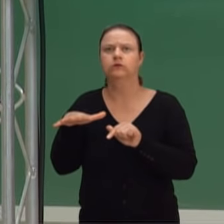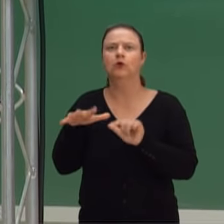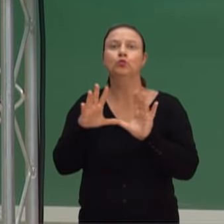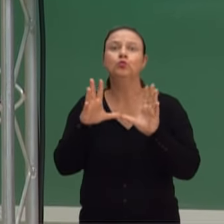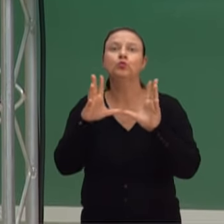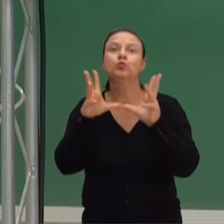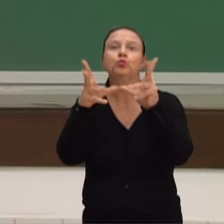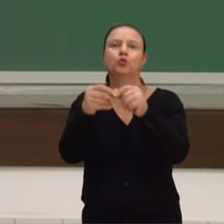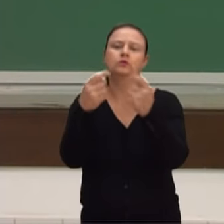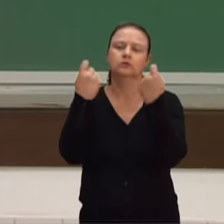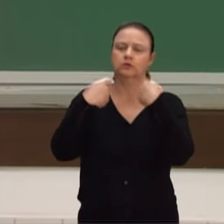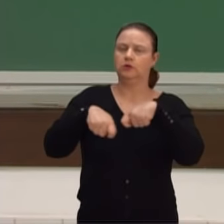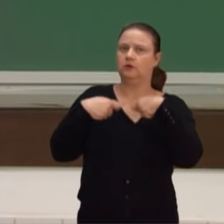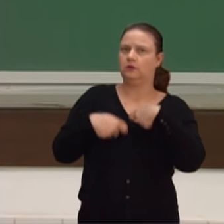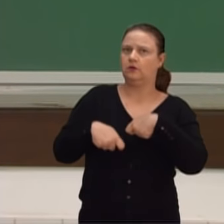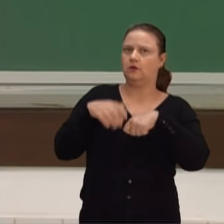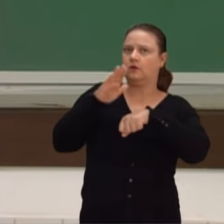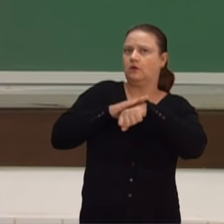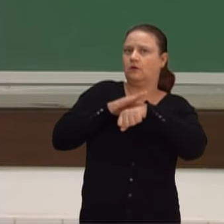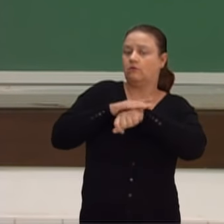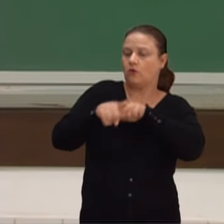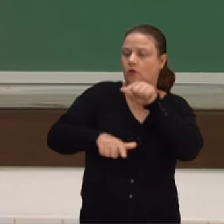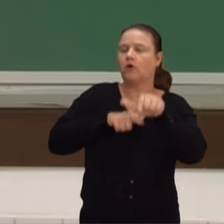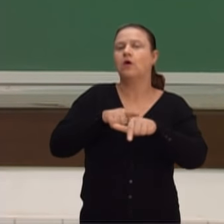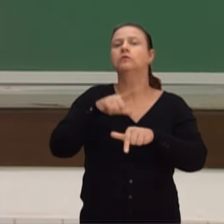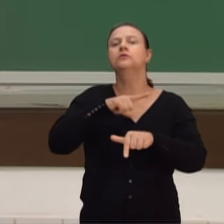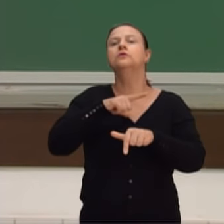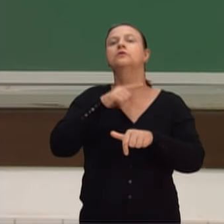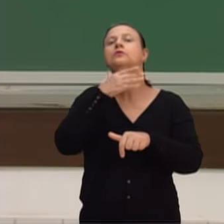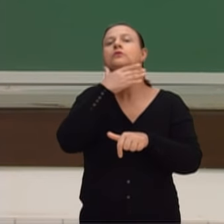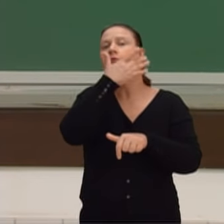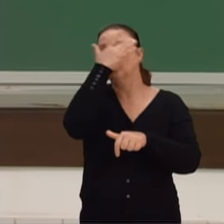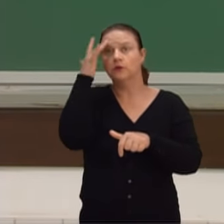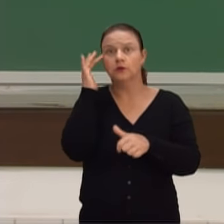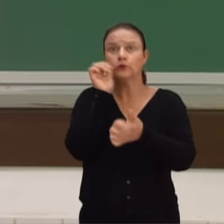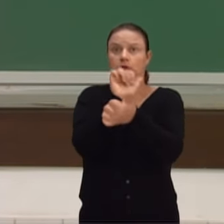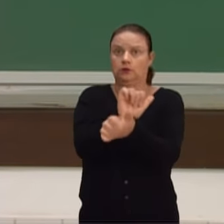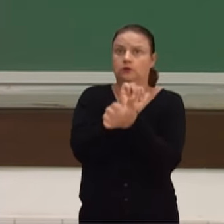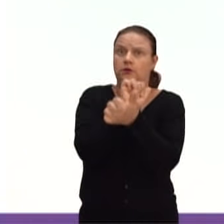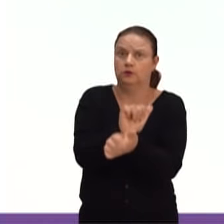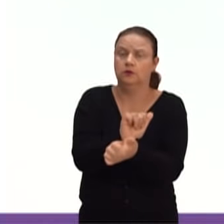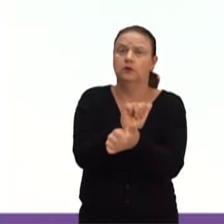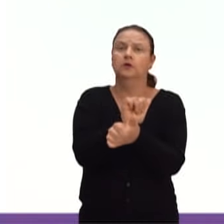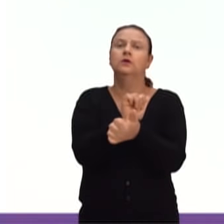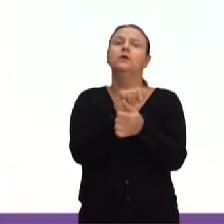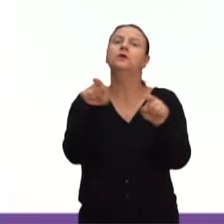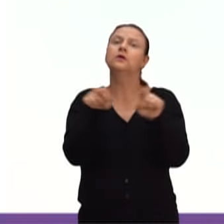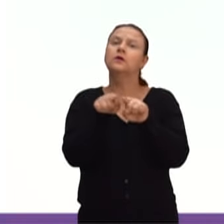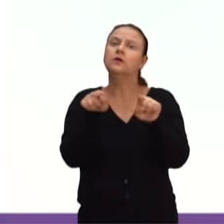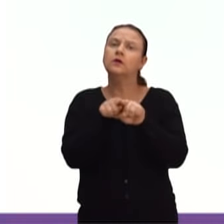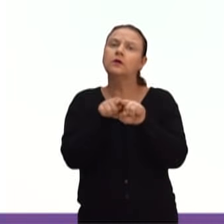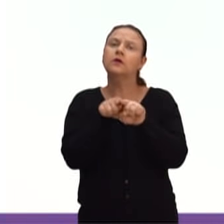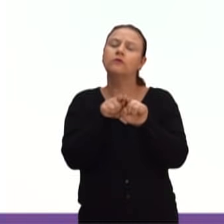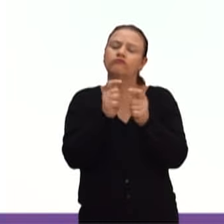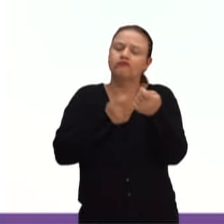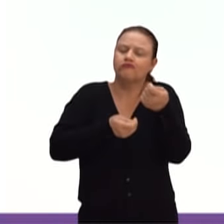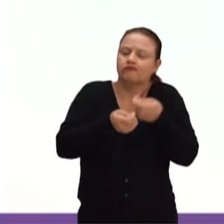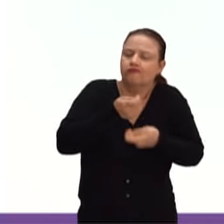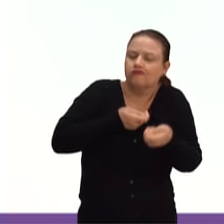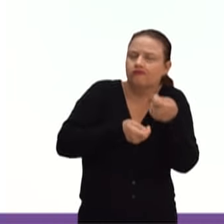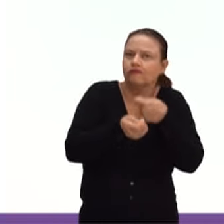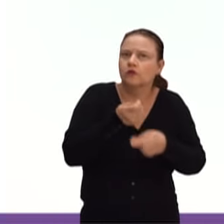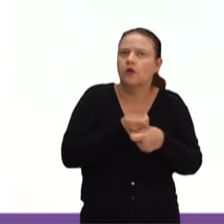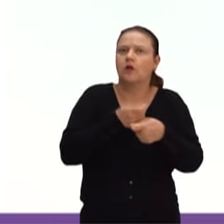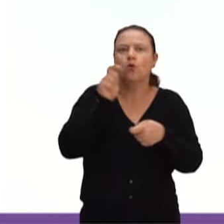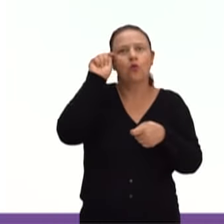que necessitavam de uma mão de obra, tinha escravo lá no meio. Para o negócio colonial, os africanos tinham vantagens